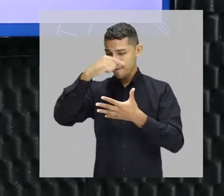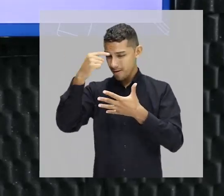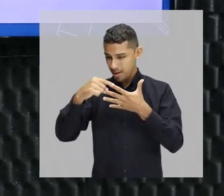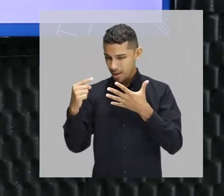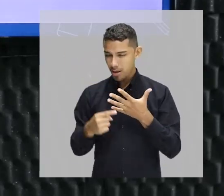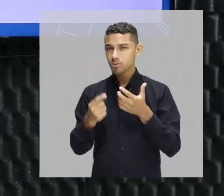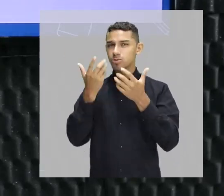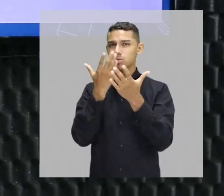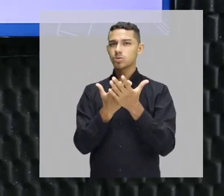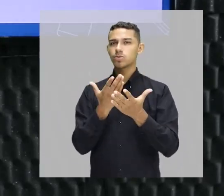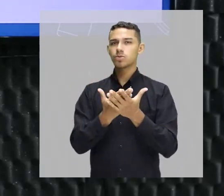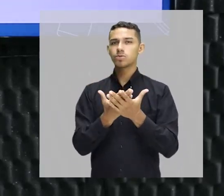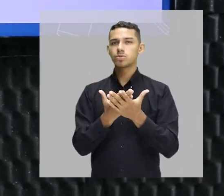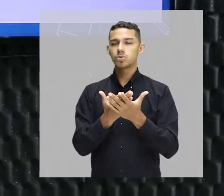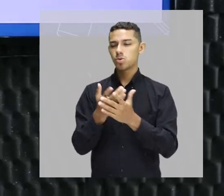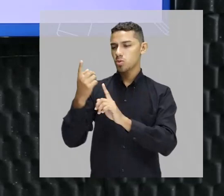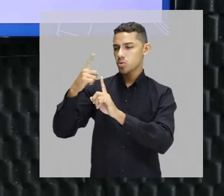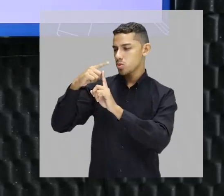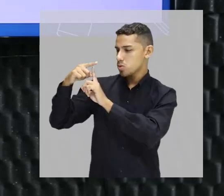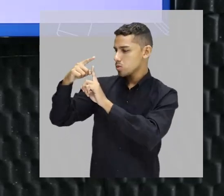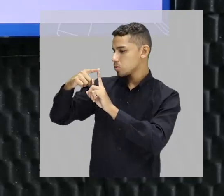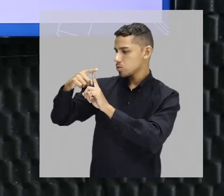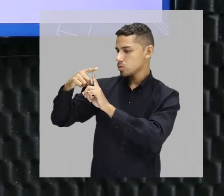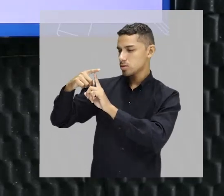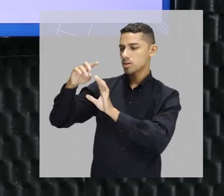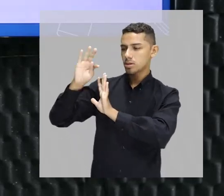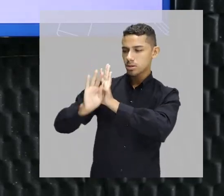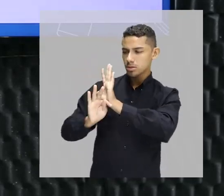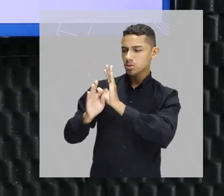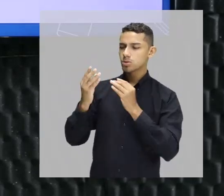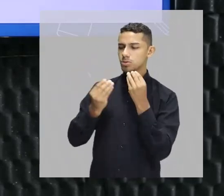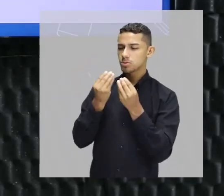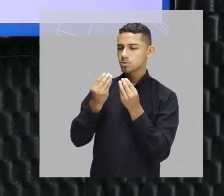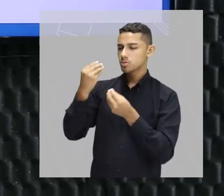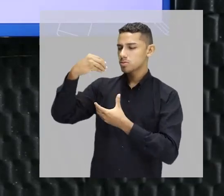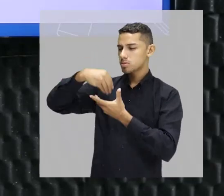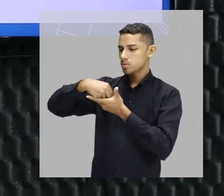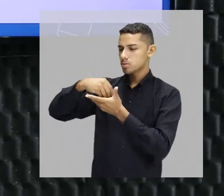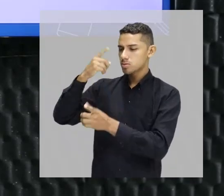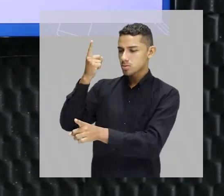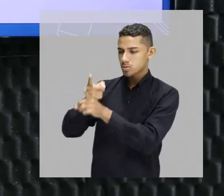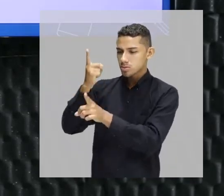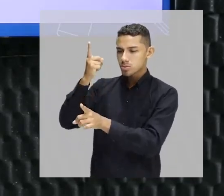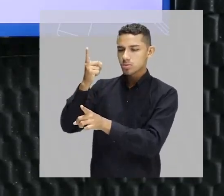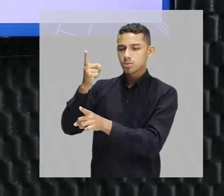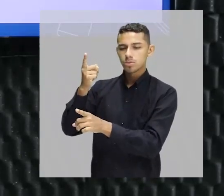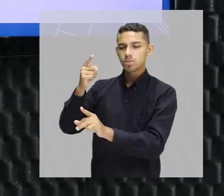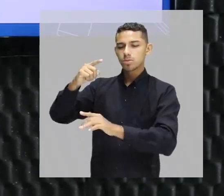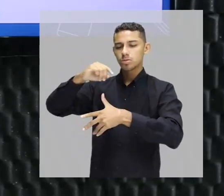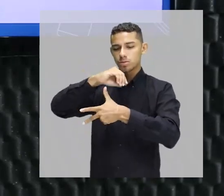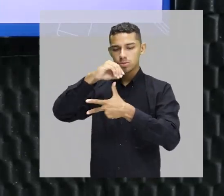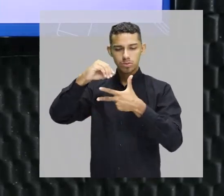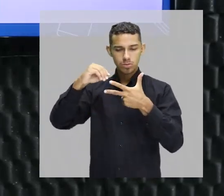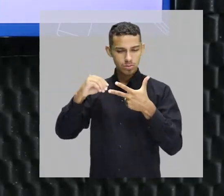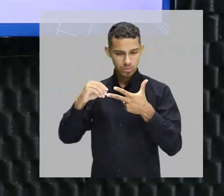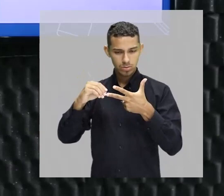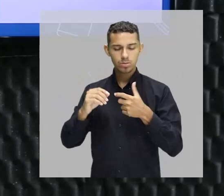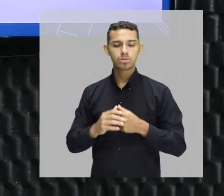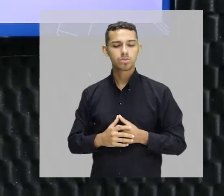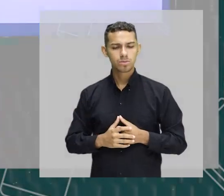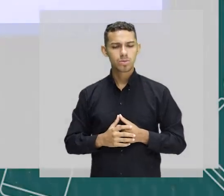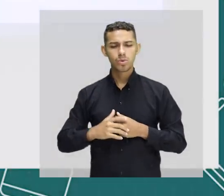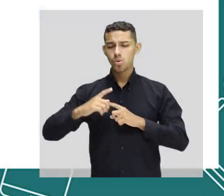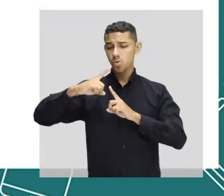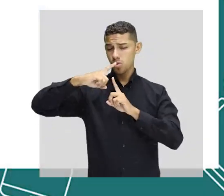logo em seguida vamos ver como esse conteúdo é cobrado no Enem. Então, vamos lá começar a nossa aula de hoje.